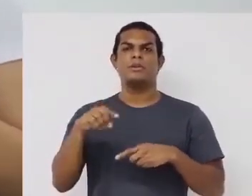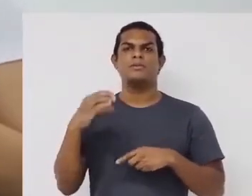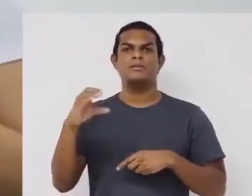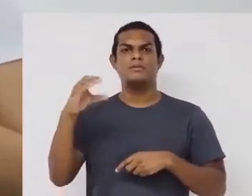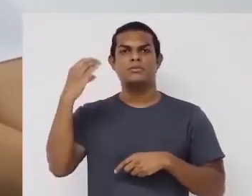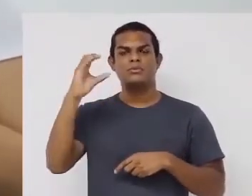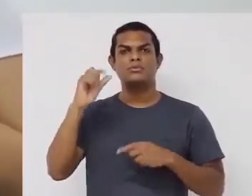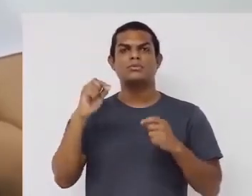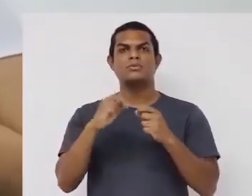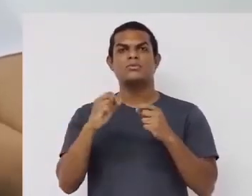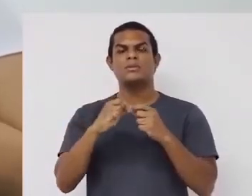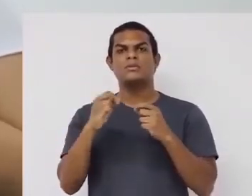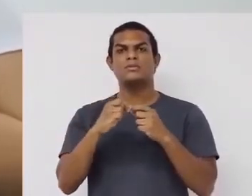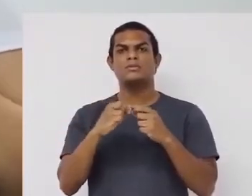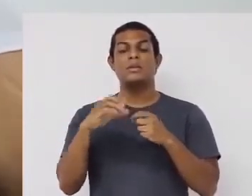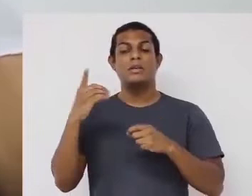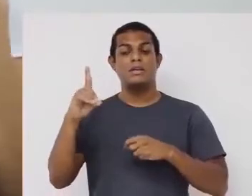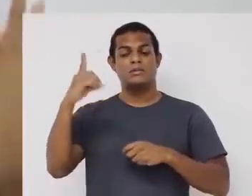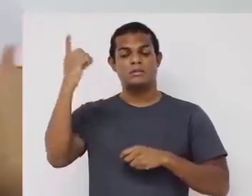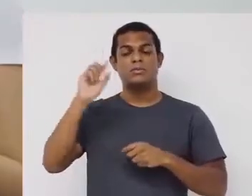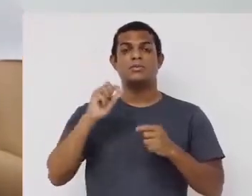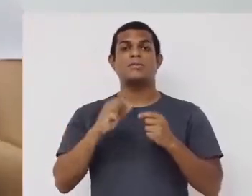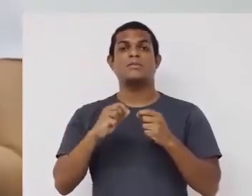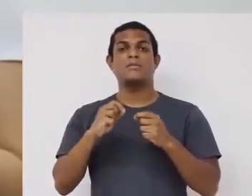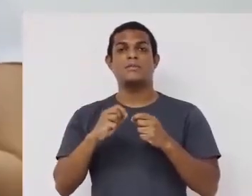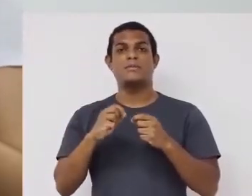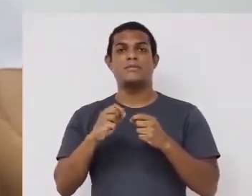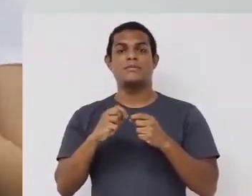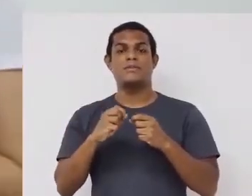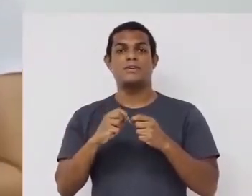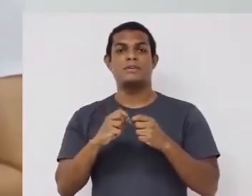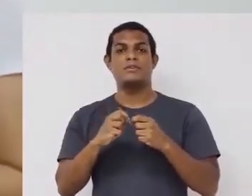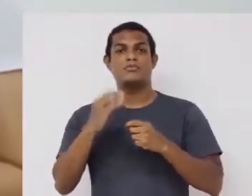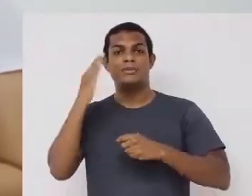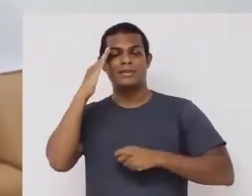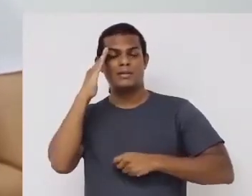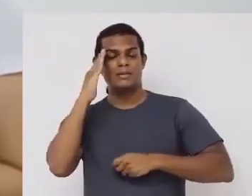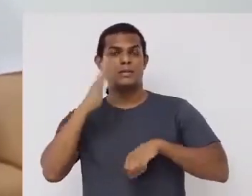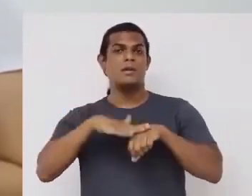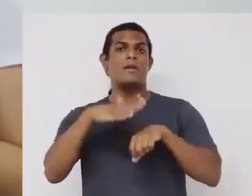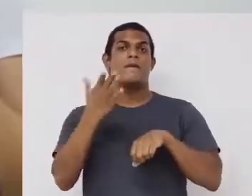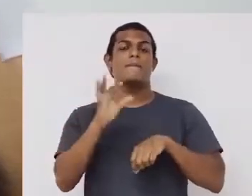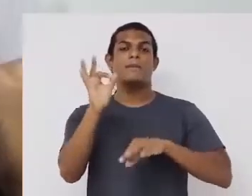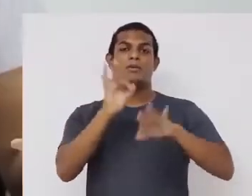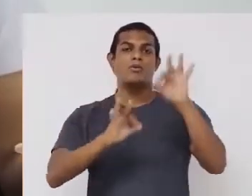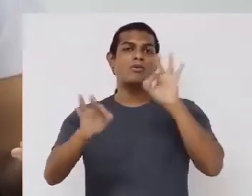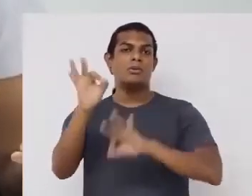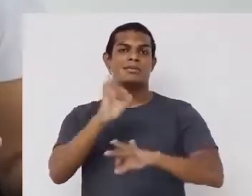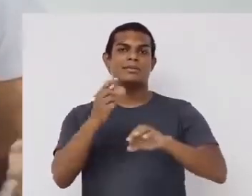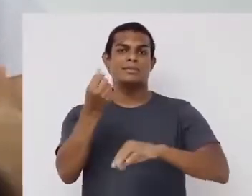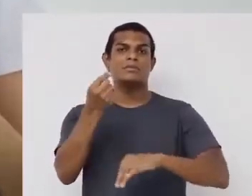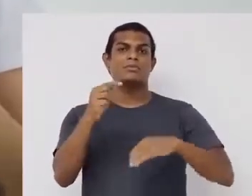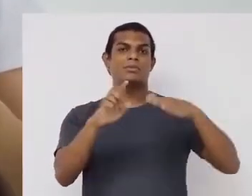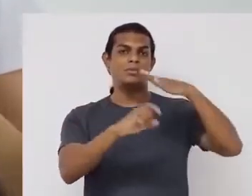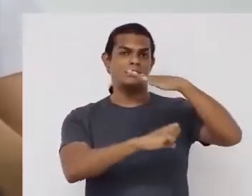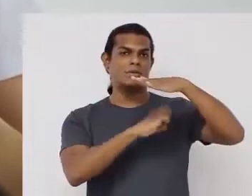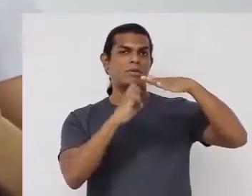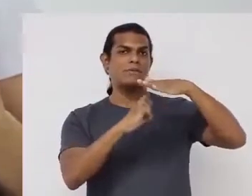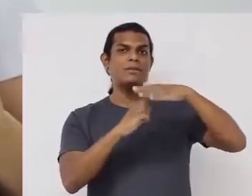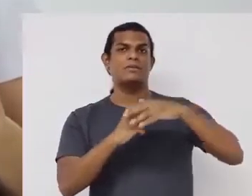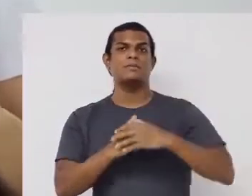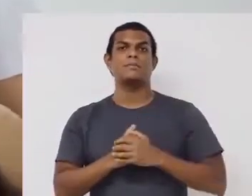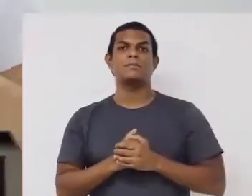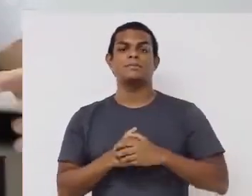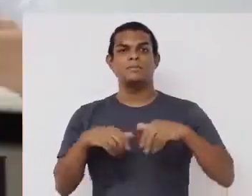com que eu tenha mais controle dos desembolsos gerados pela empresa. Para fazer isso, eu tenho que, de